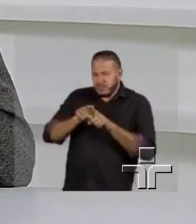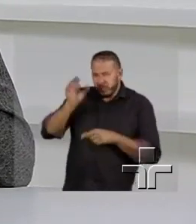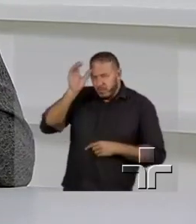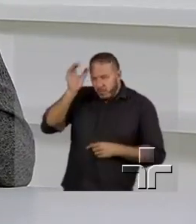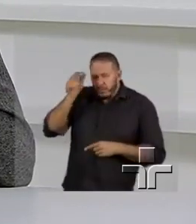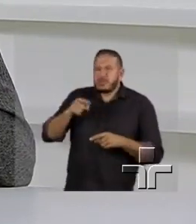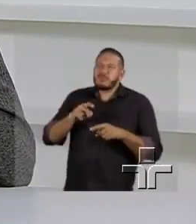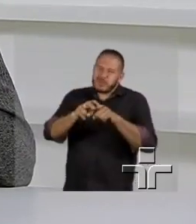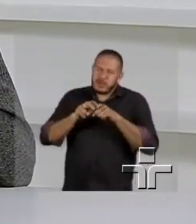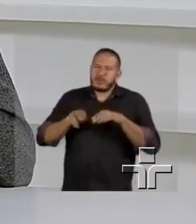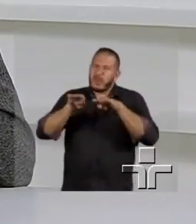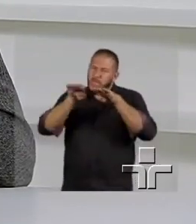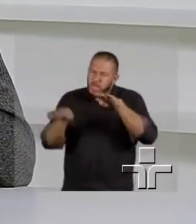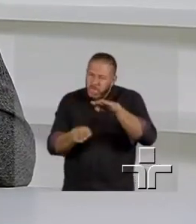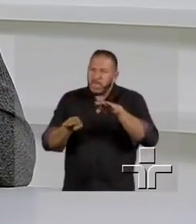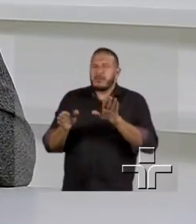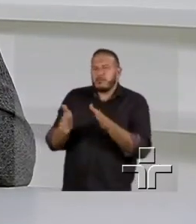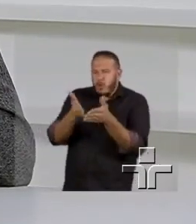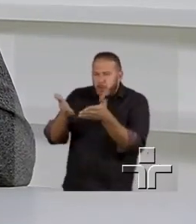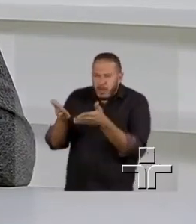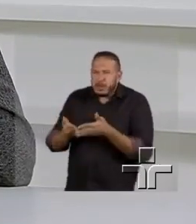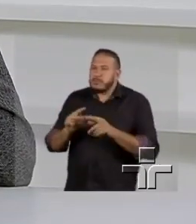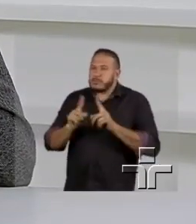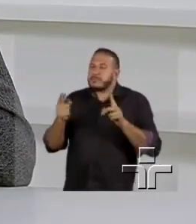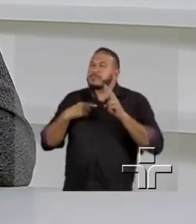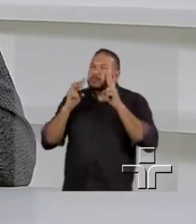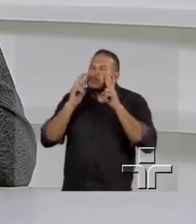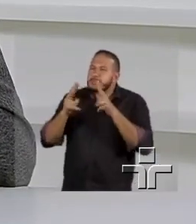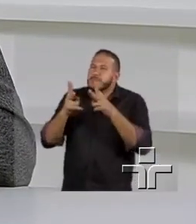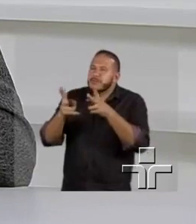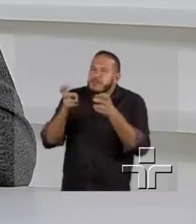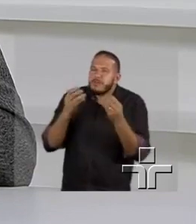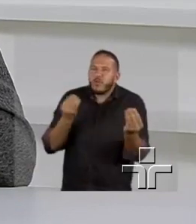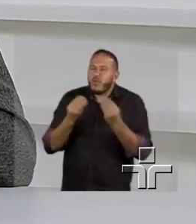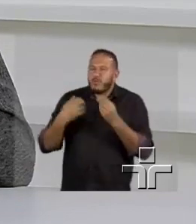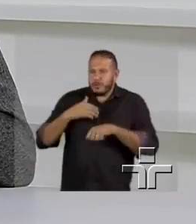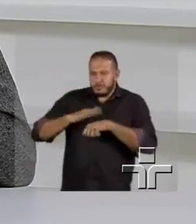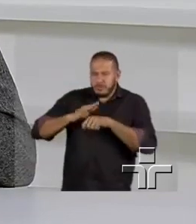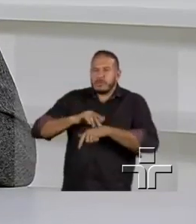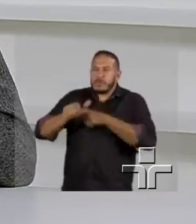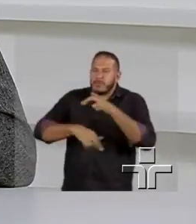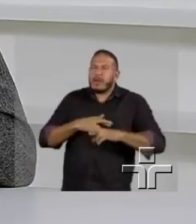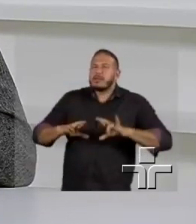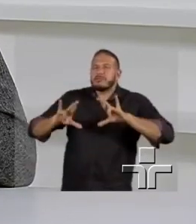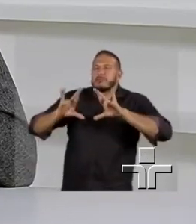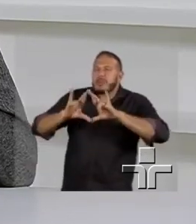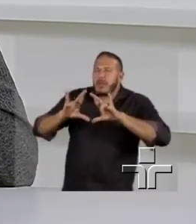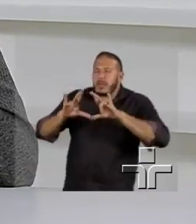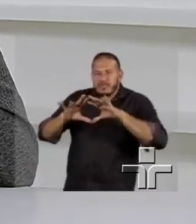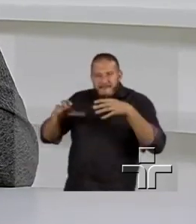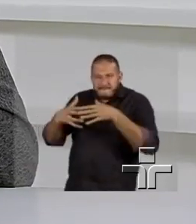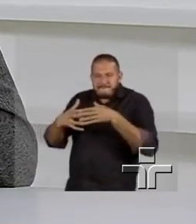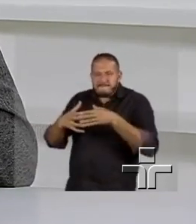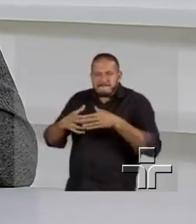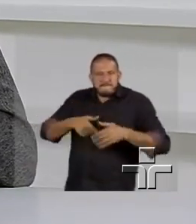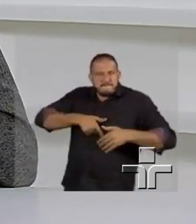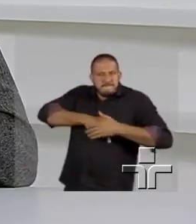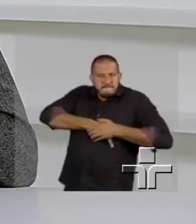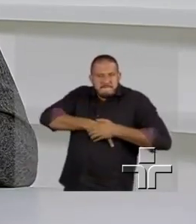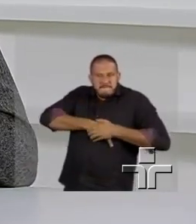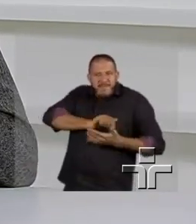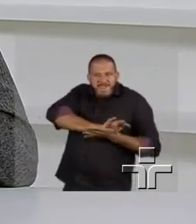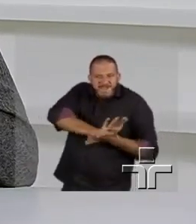realmente a proposta do Bolsonaro, a proposta anticorrupção foi muito boa e muito forte, né? E a